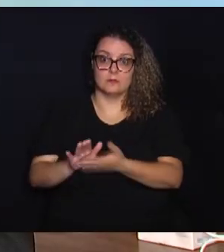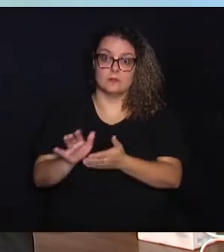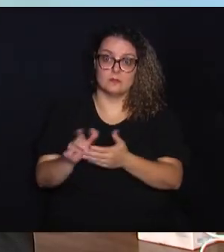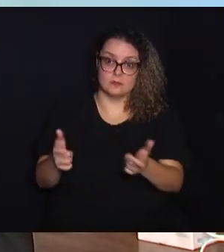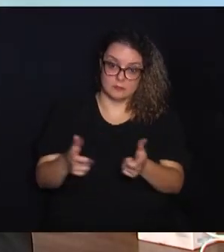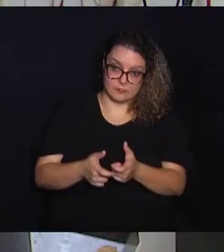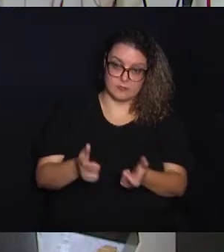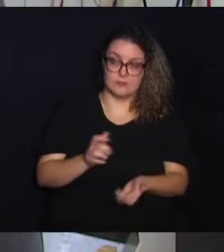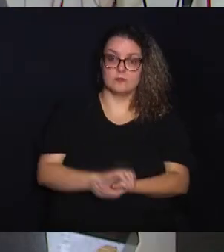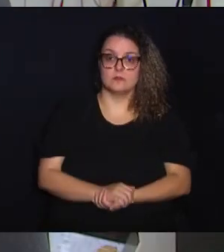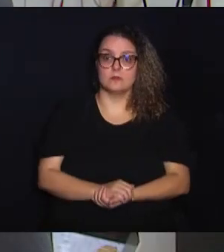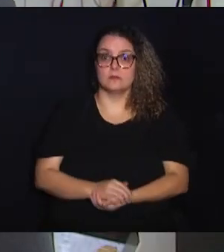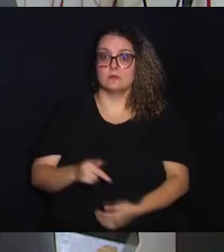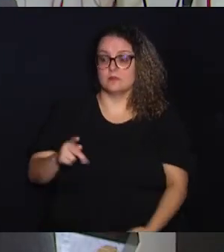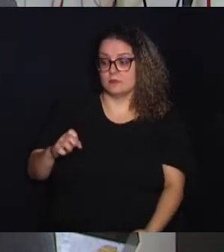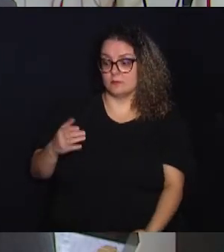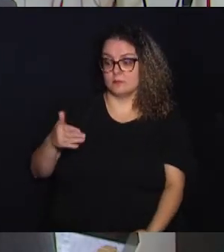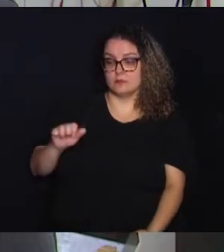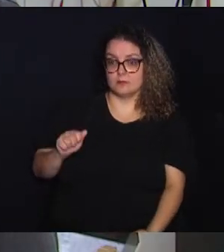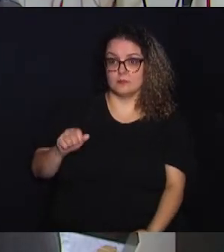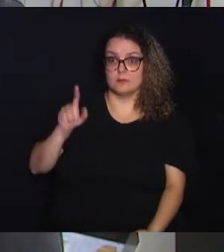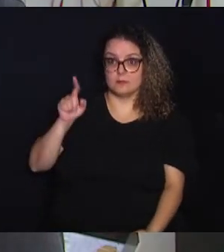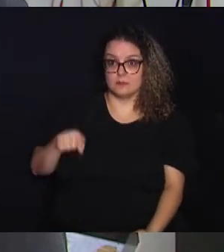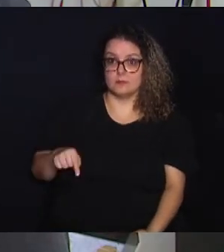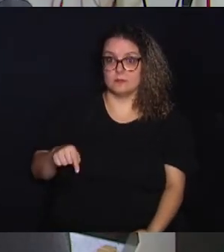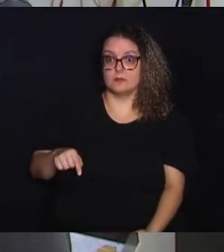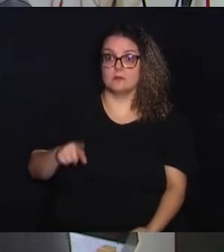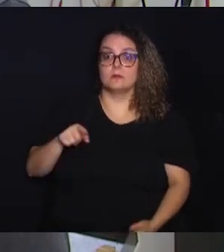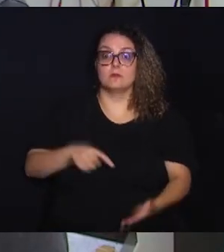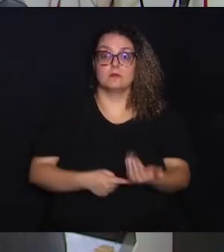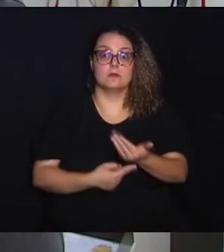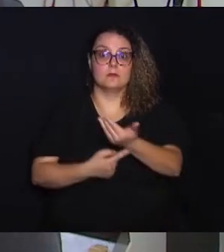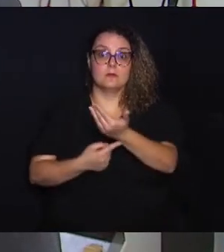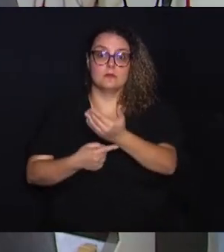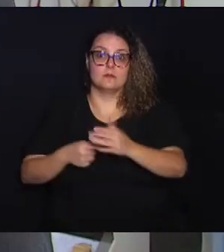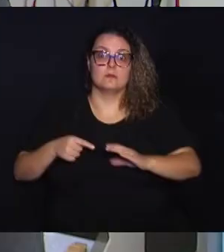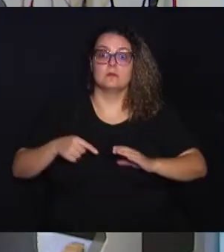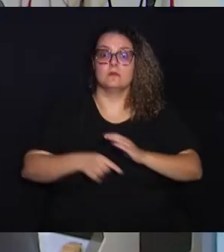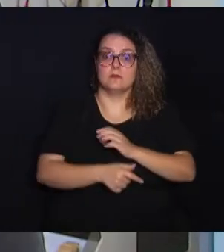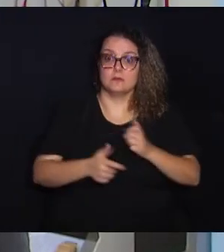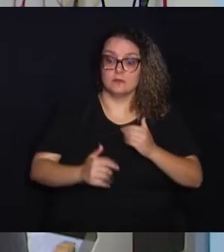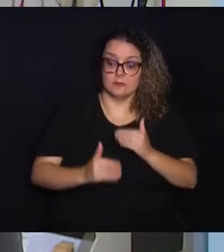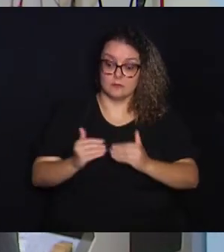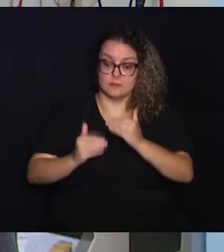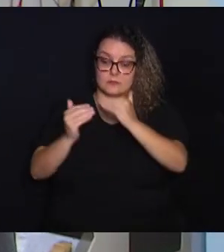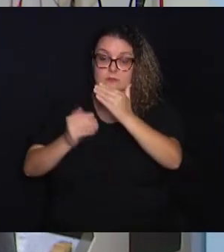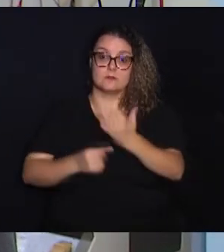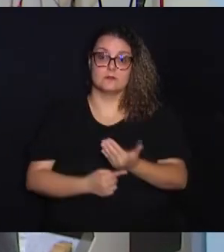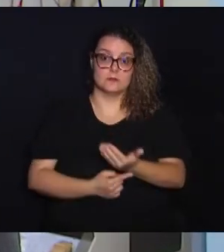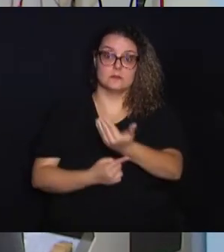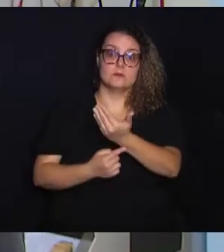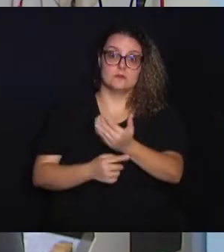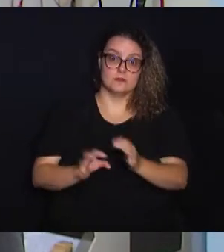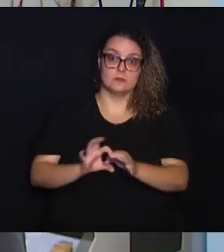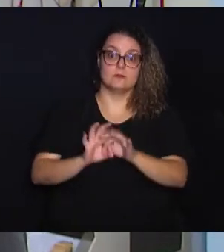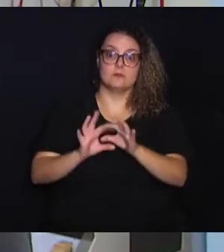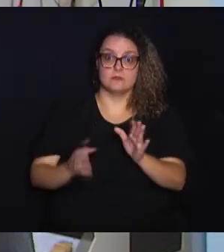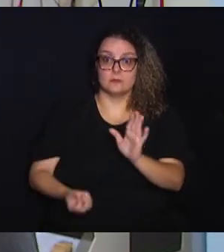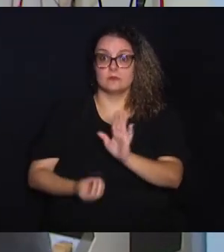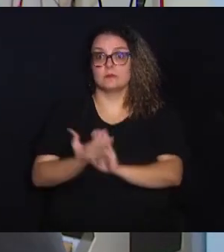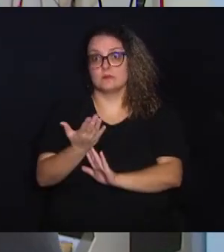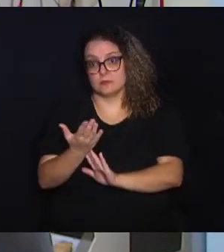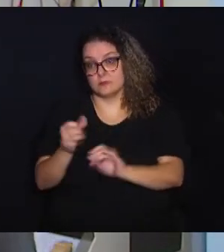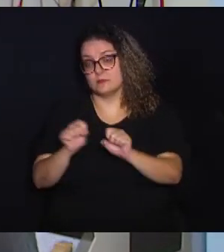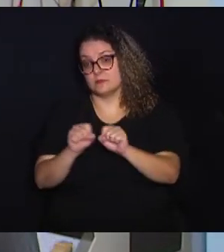reduz bastante. A peça-chave aqui é exatamente a tecnologia. O avanço da tecnologia permite que a